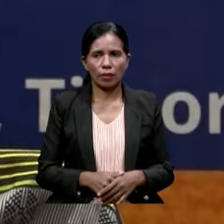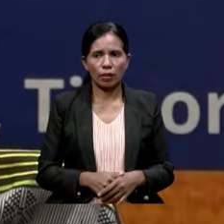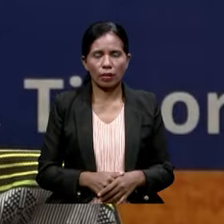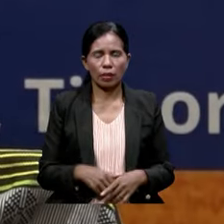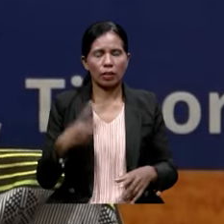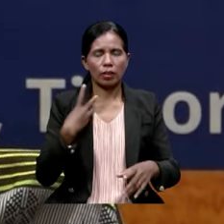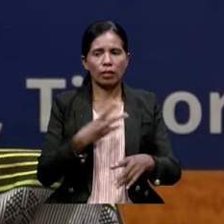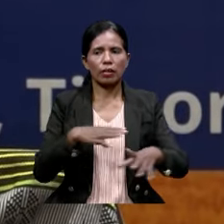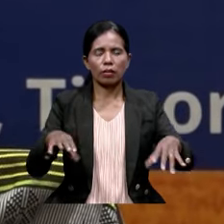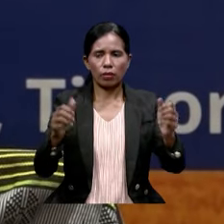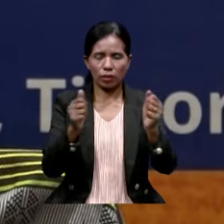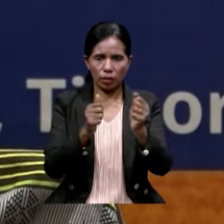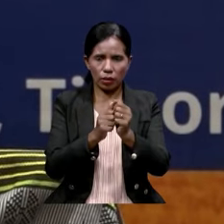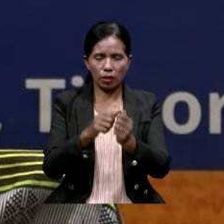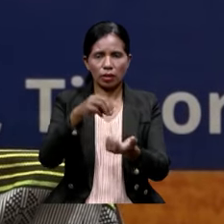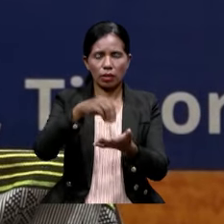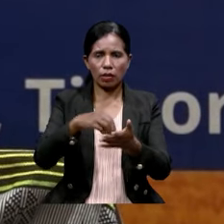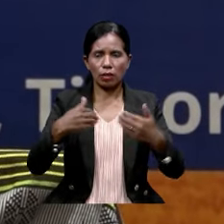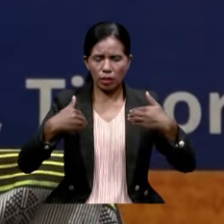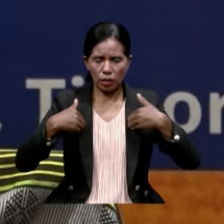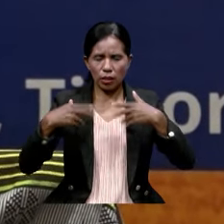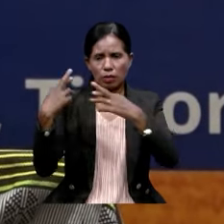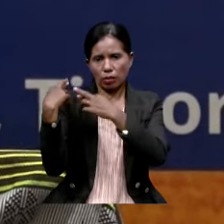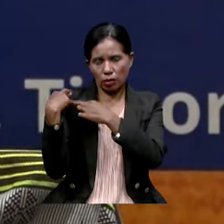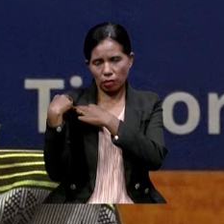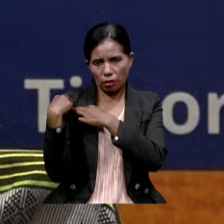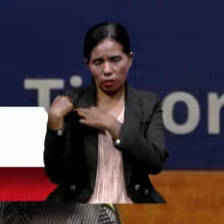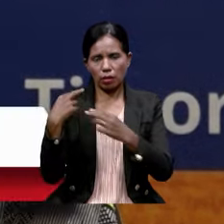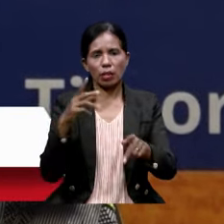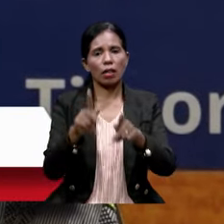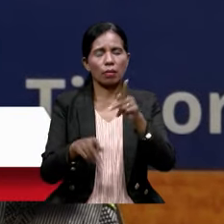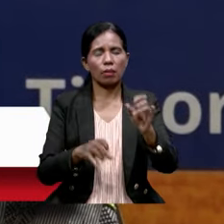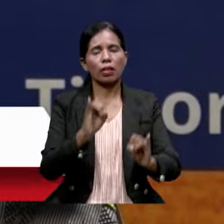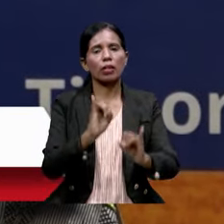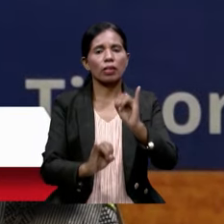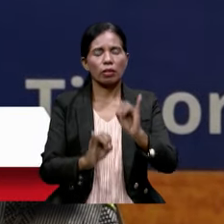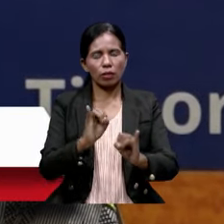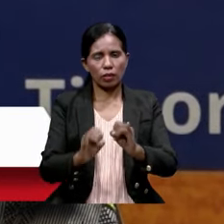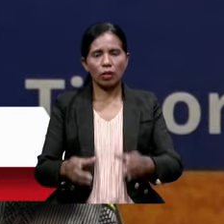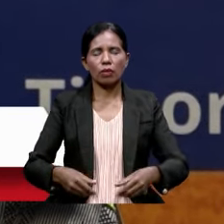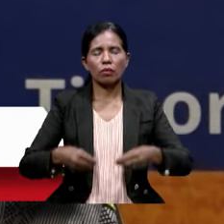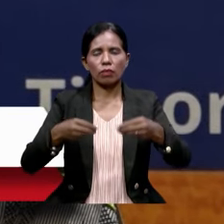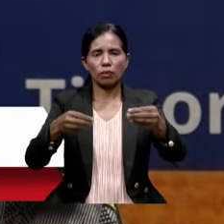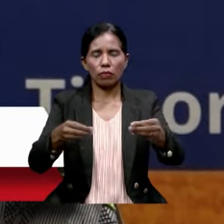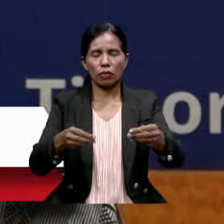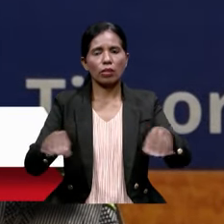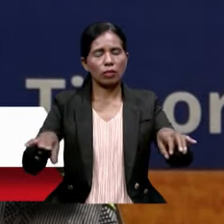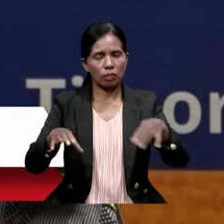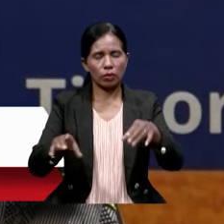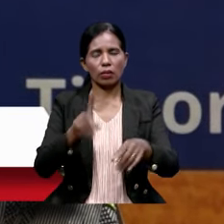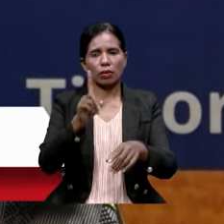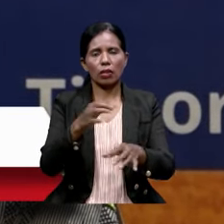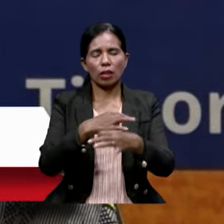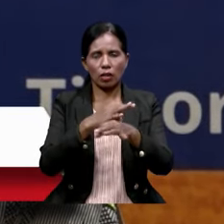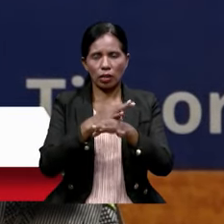cria consciência e responsabilidade e a cada indivíduo deve exercer determinada profissão. Quando a